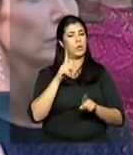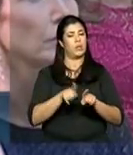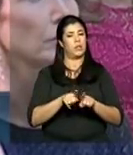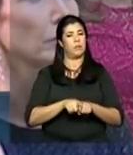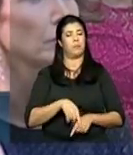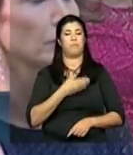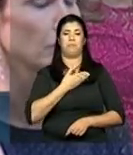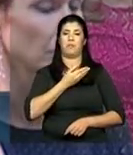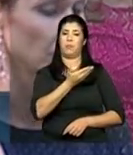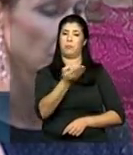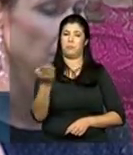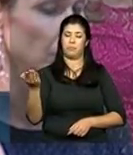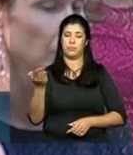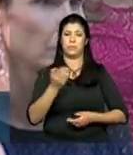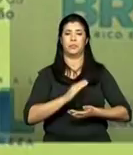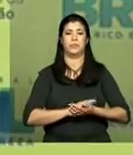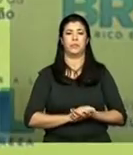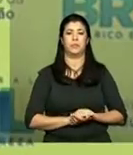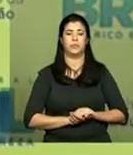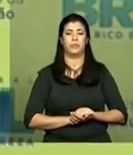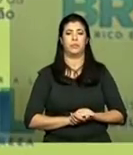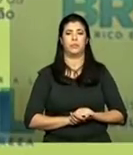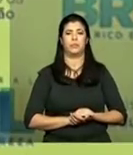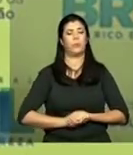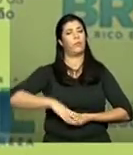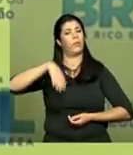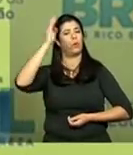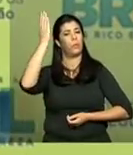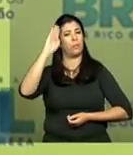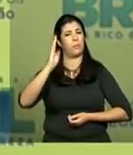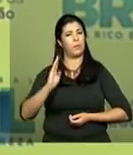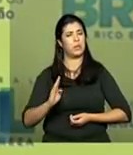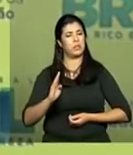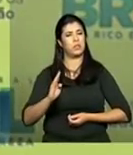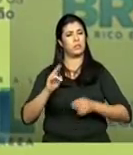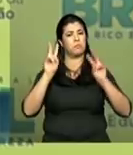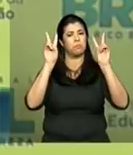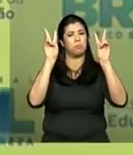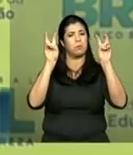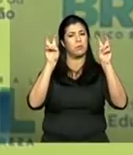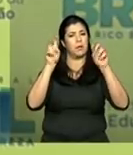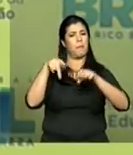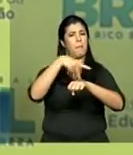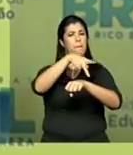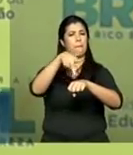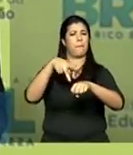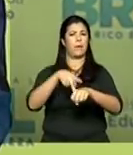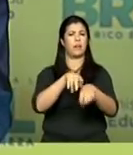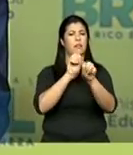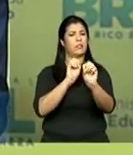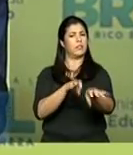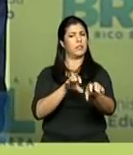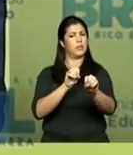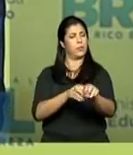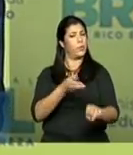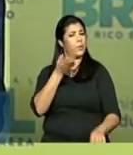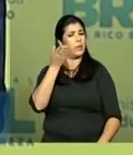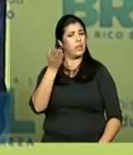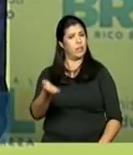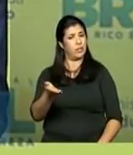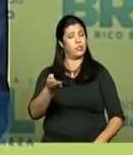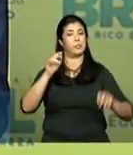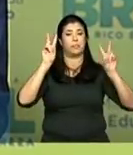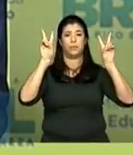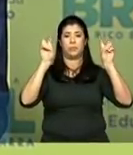Minhas amigas, meus amigos, Brasil, pátria educadora. Esse é o lema